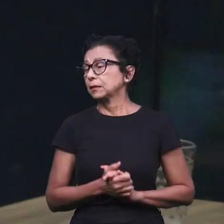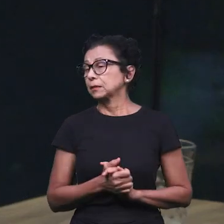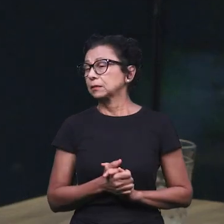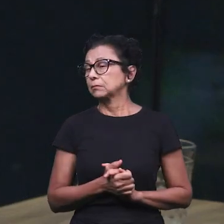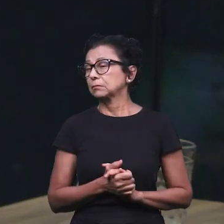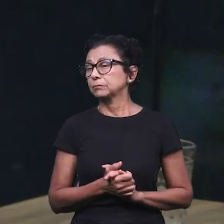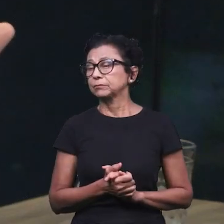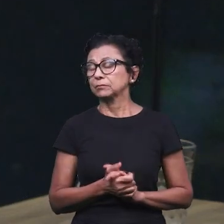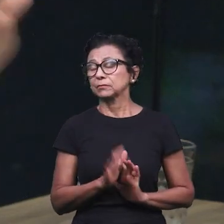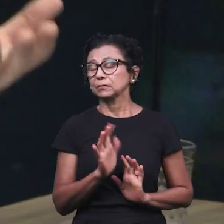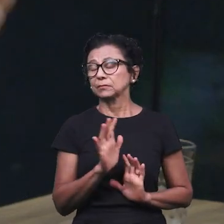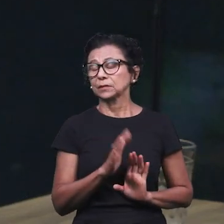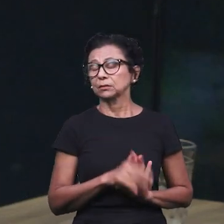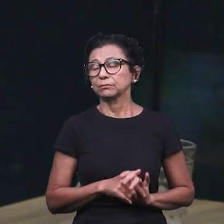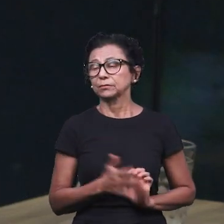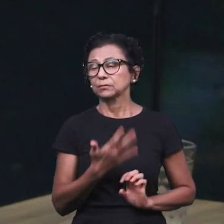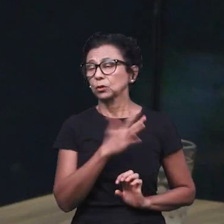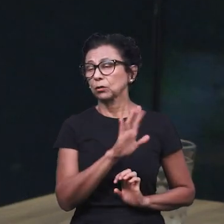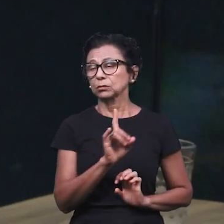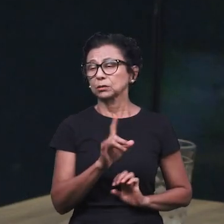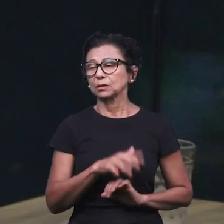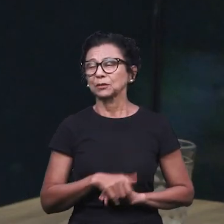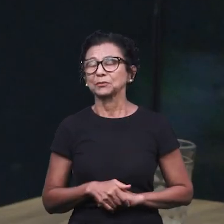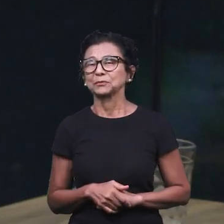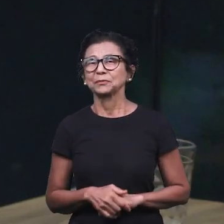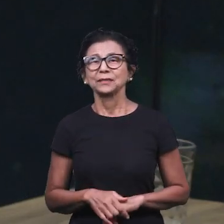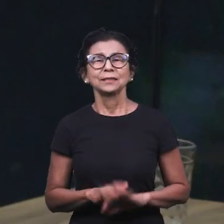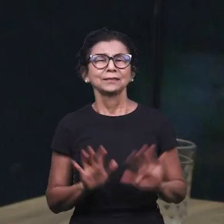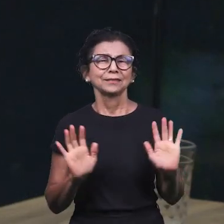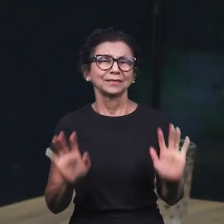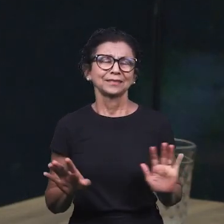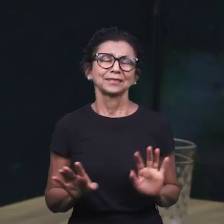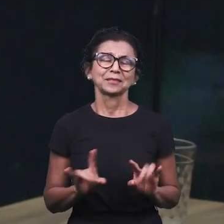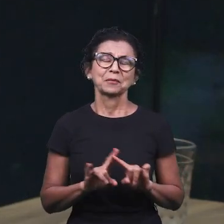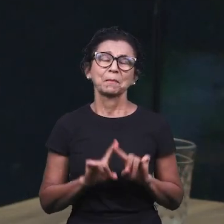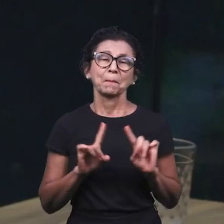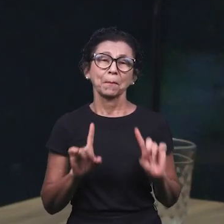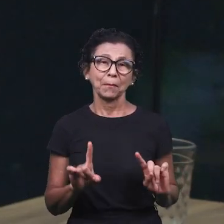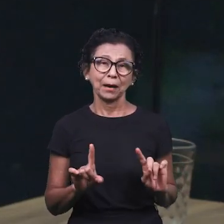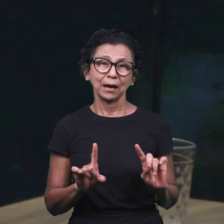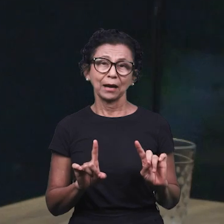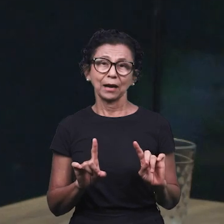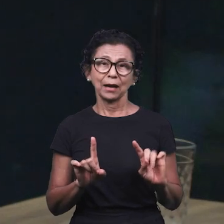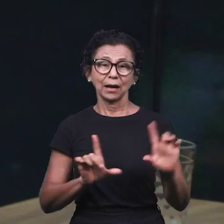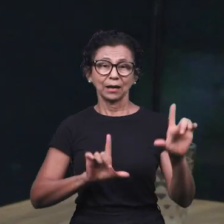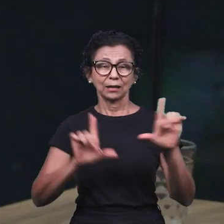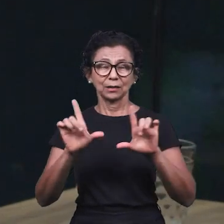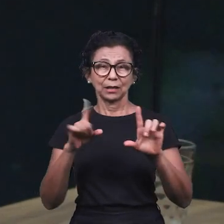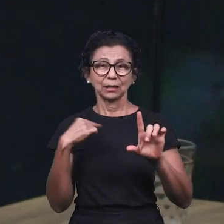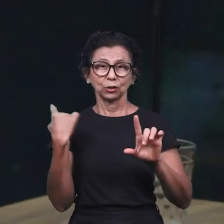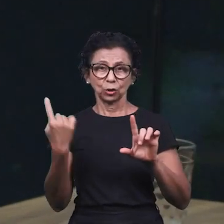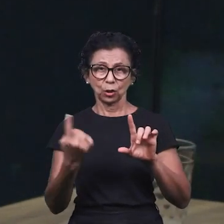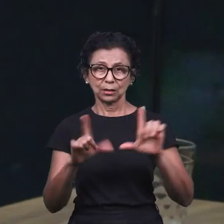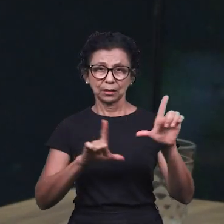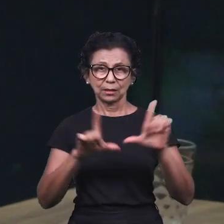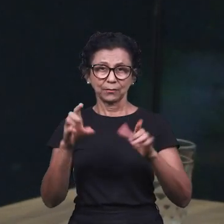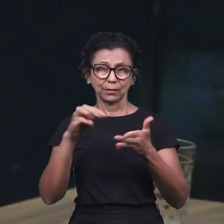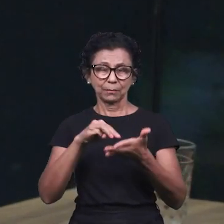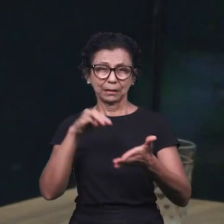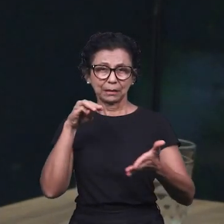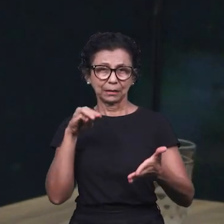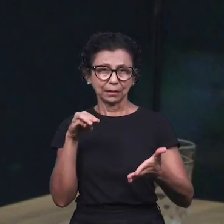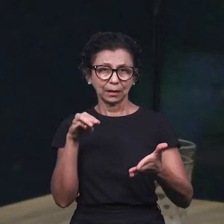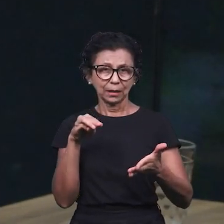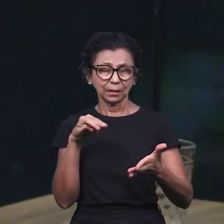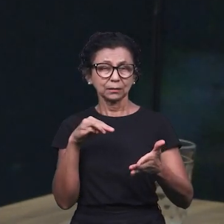E desde então, 15 anos, pastor Marcos. 15 Tem sido anos. uma grande bênção, né? E a pergunta, de que forma o